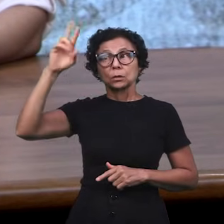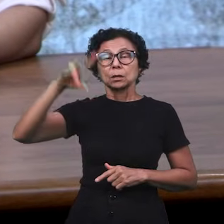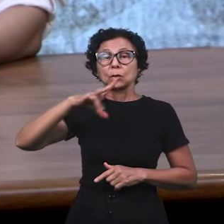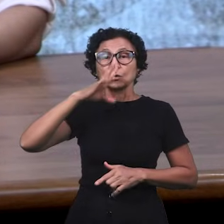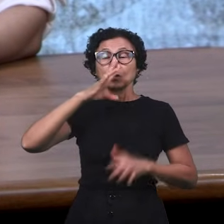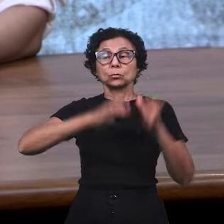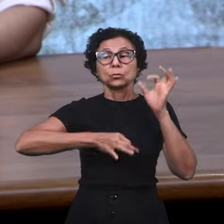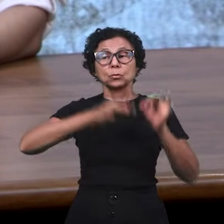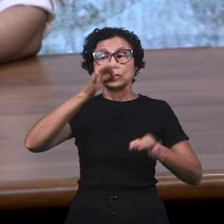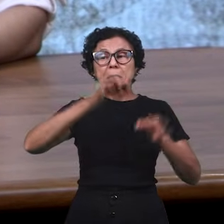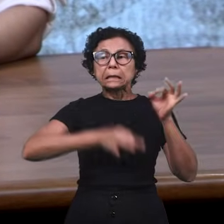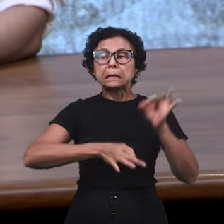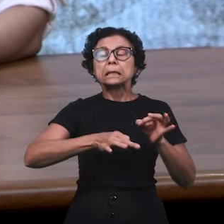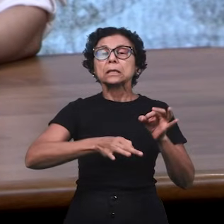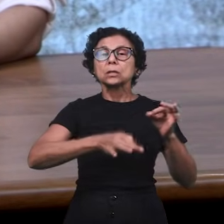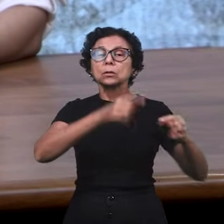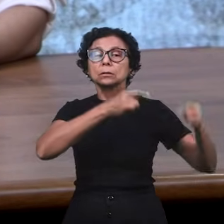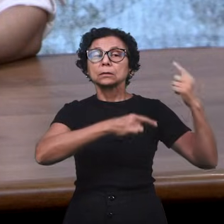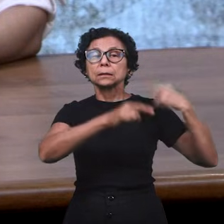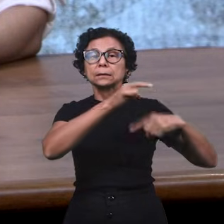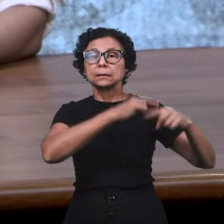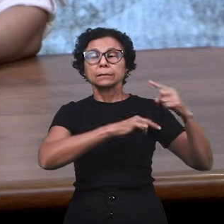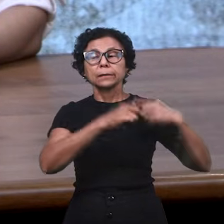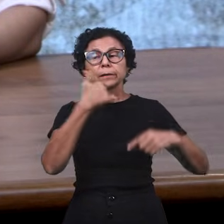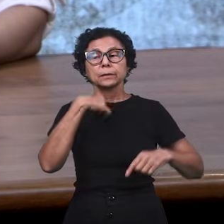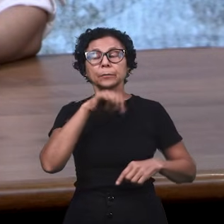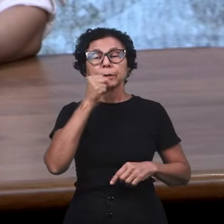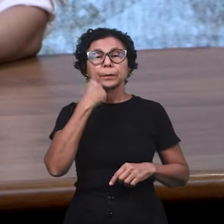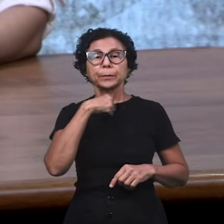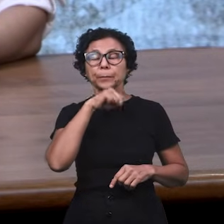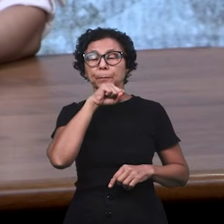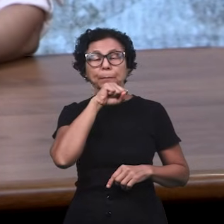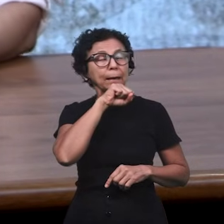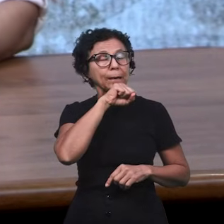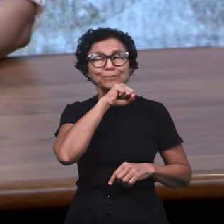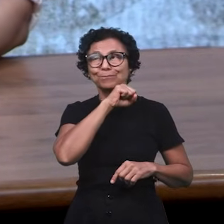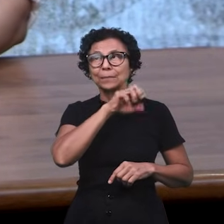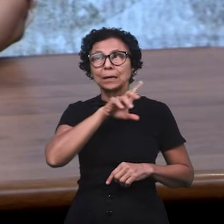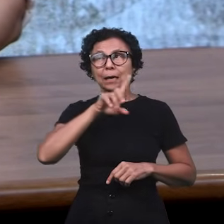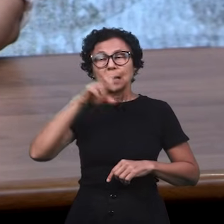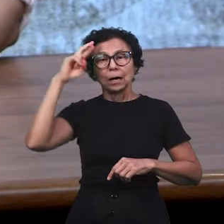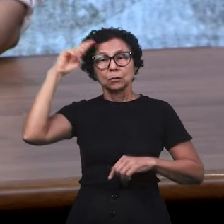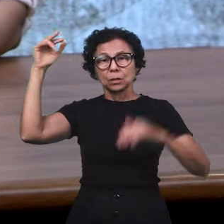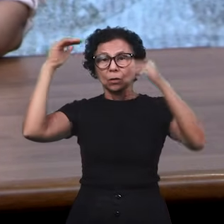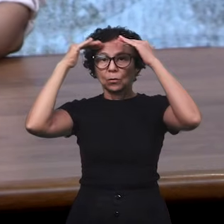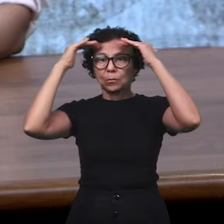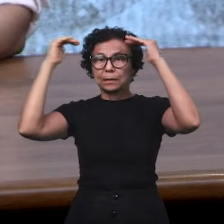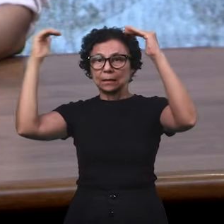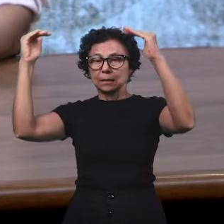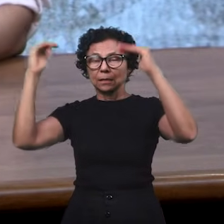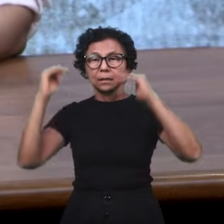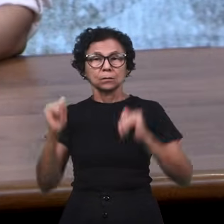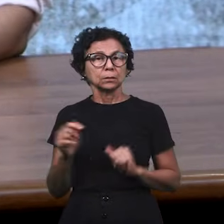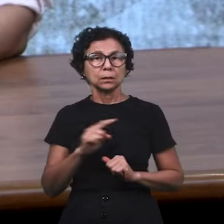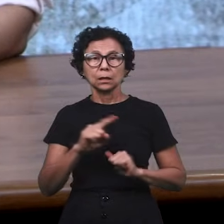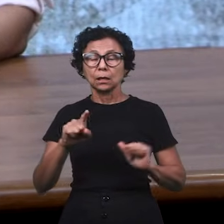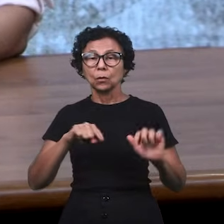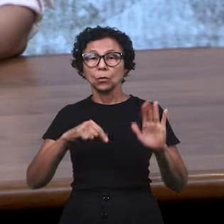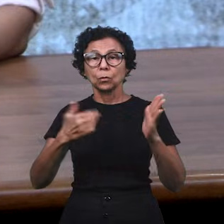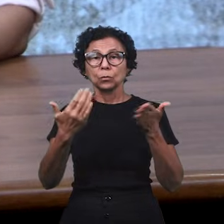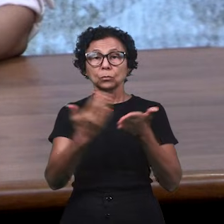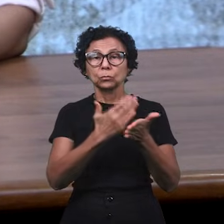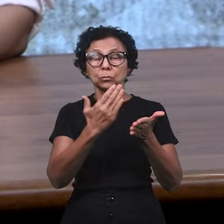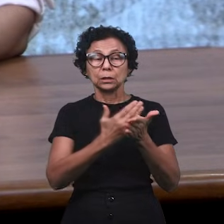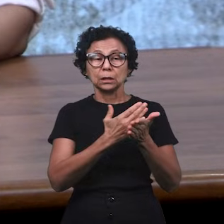nossos pais não guardaram a palavra do Senhor para fazerem conforme a tudo quanto está